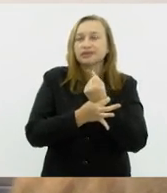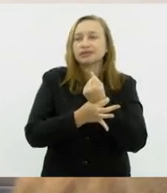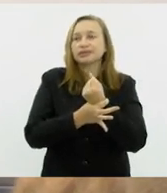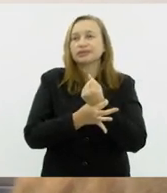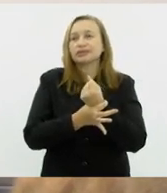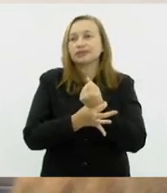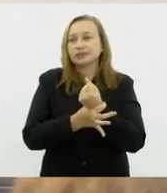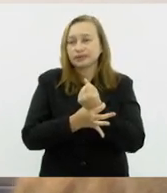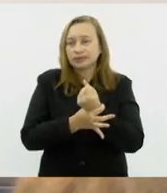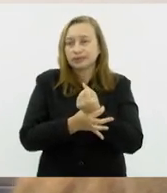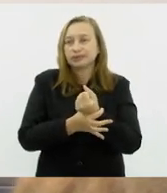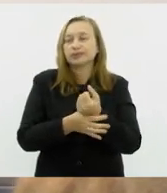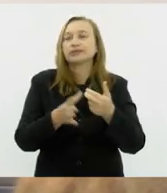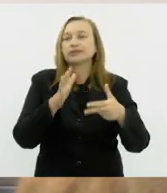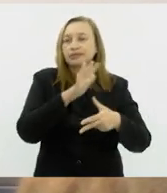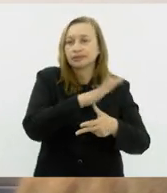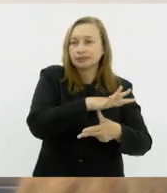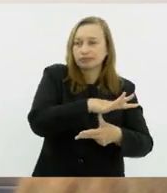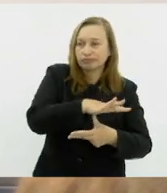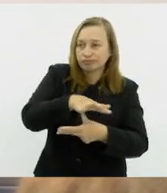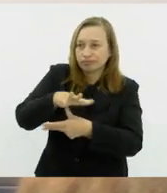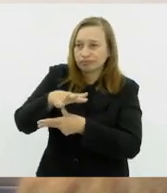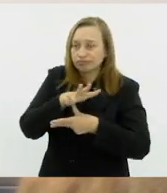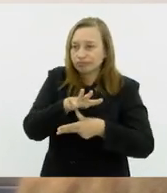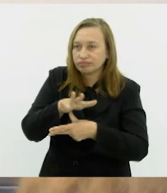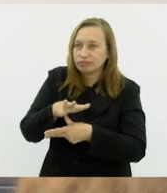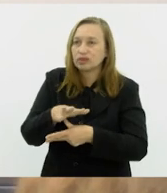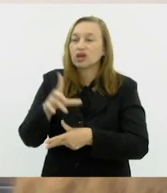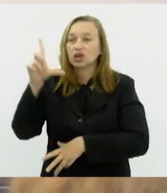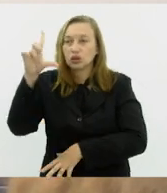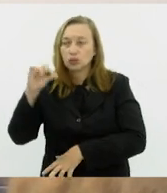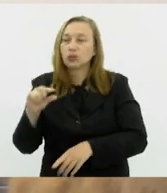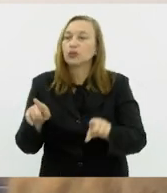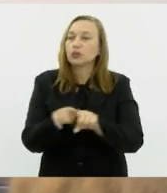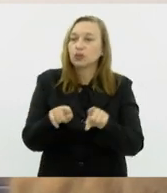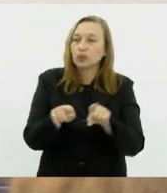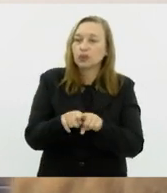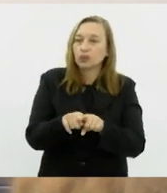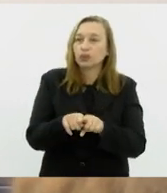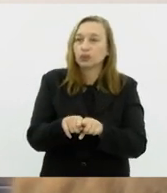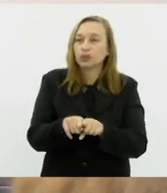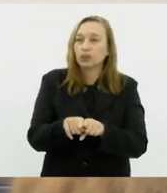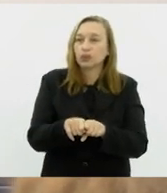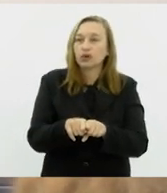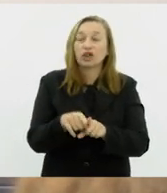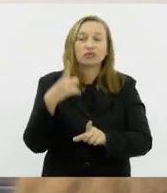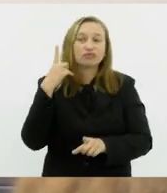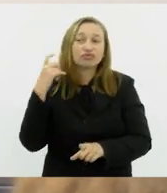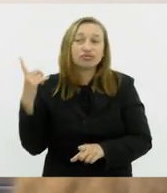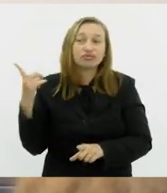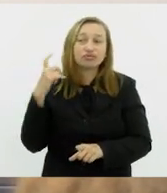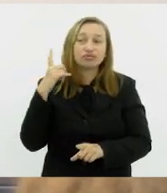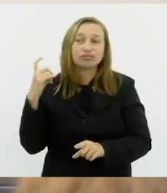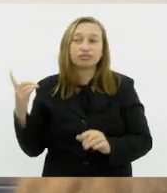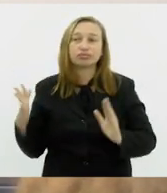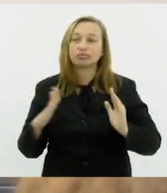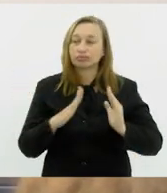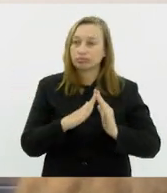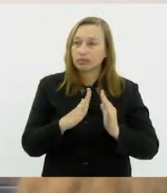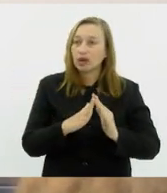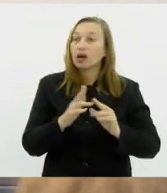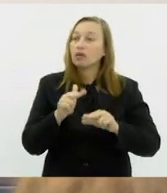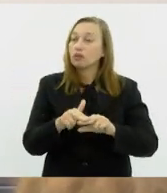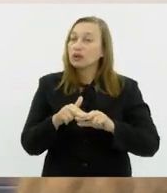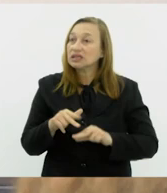equipamento, eficiência das operações aéreas e minimizar também a exposição ao ruído nas áreas residenciais. Por isso que